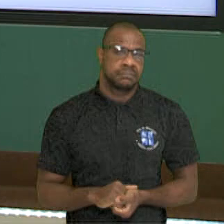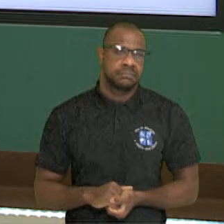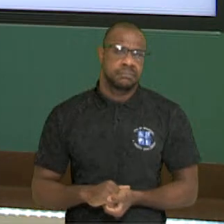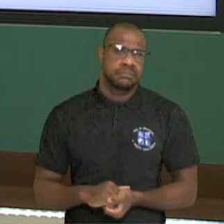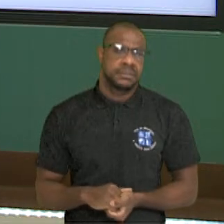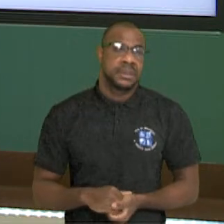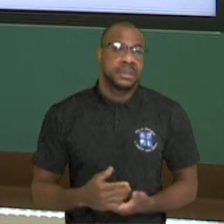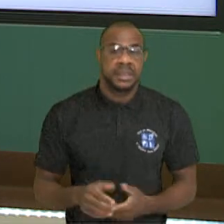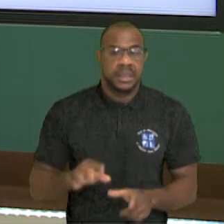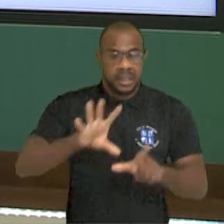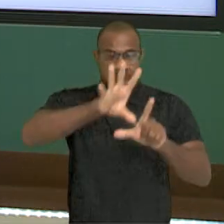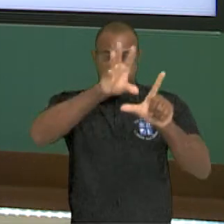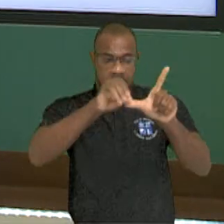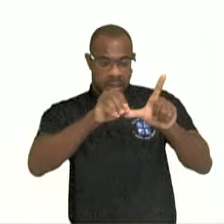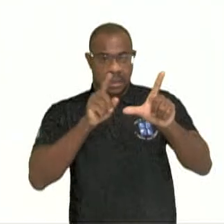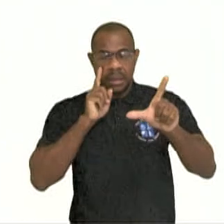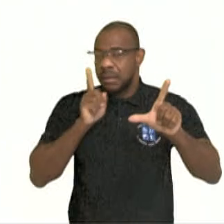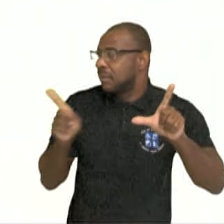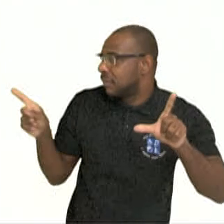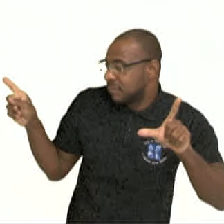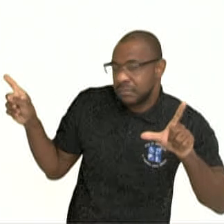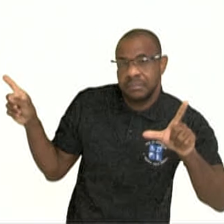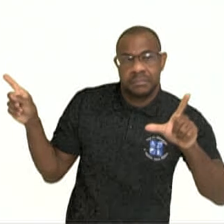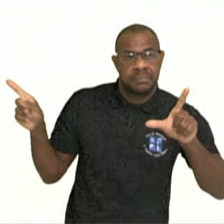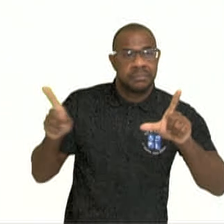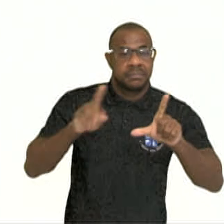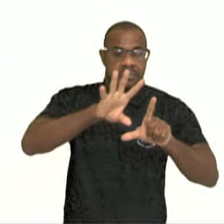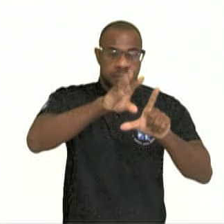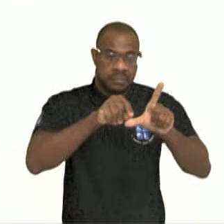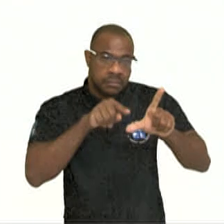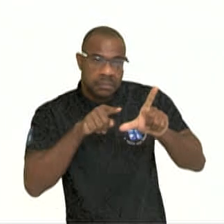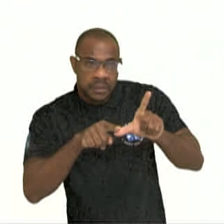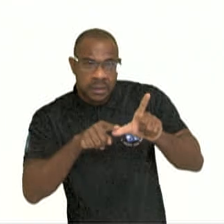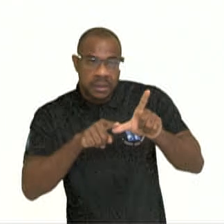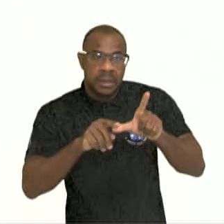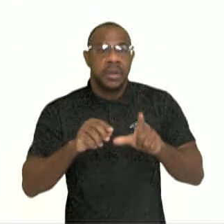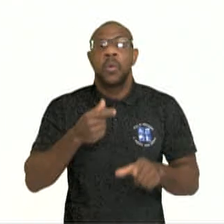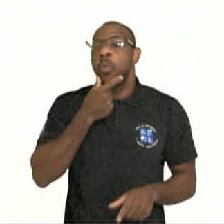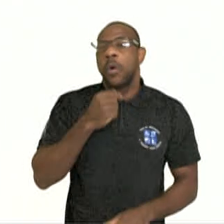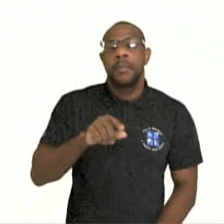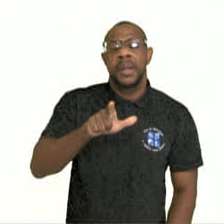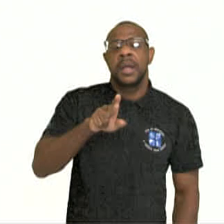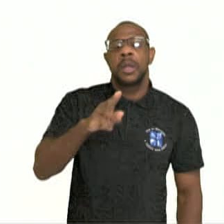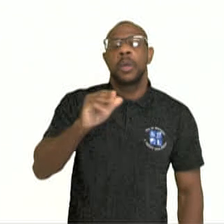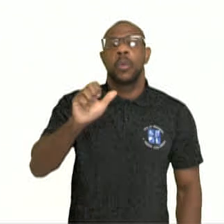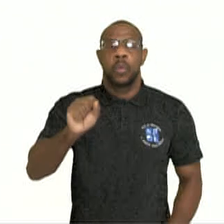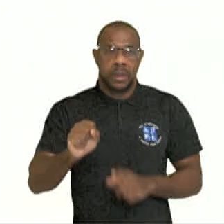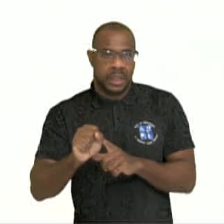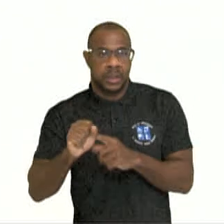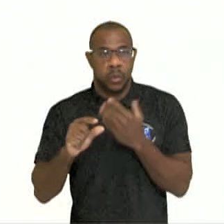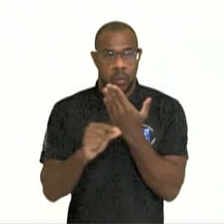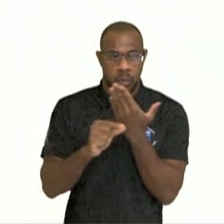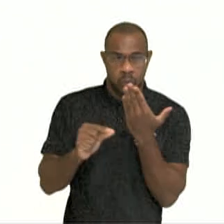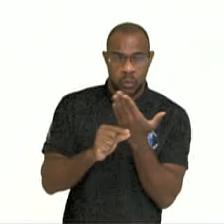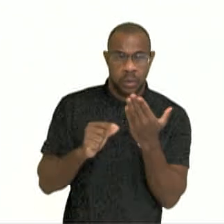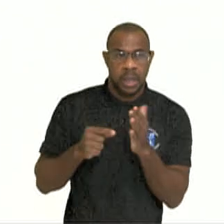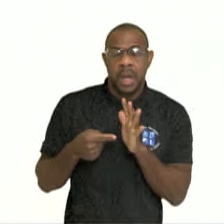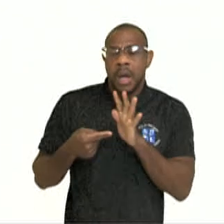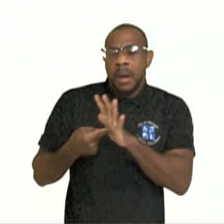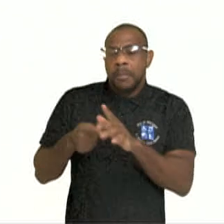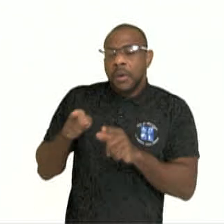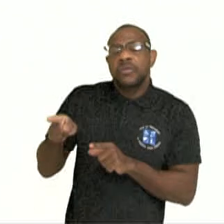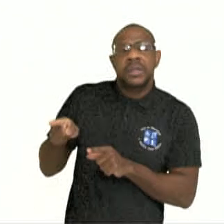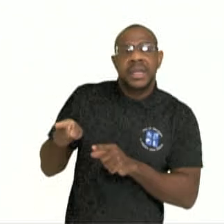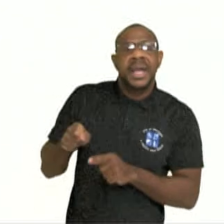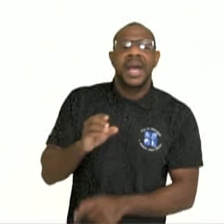Então, nesse cartoon, o escritor lá, o autor, Luca Novelli, apresenta uma crítica social. Então, o que